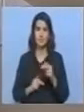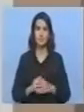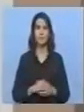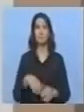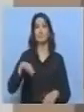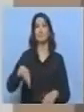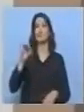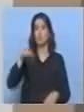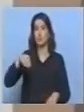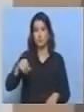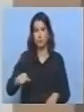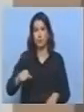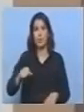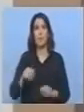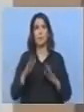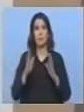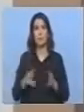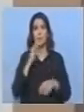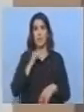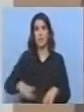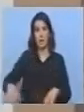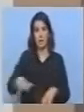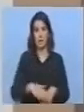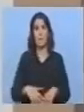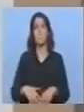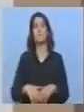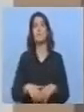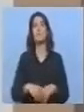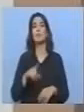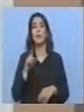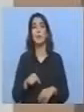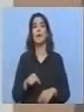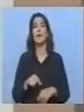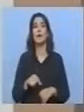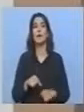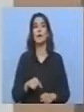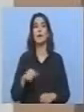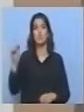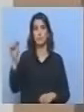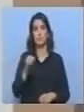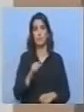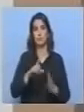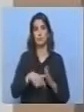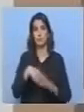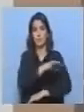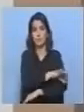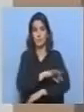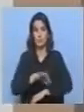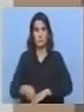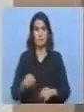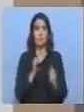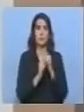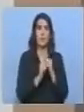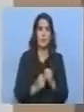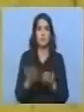escolhe o local para fazer a residência, é preciso que haja terreno para a fazer. A contratação do projeto de arquitetura, toda a